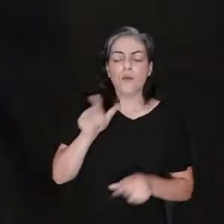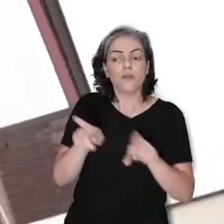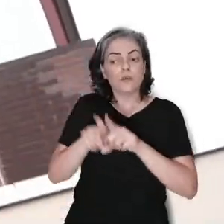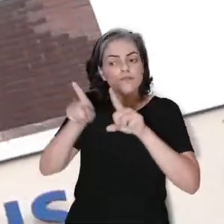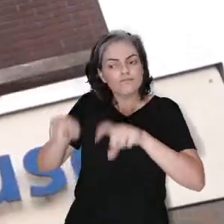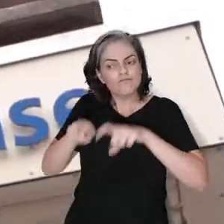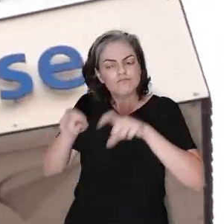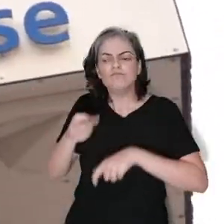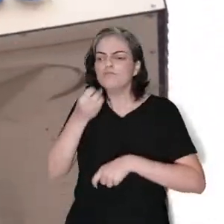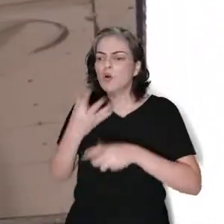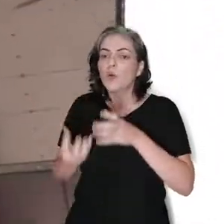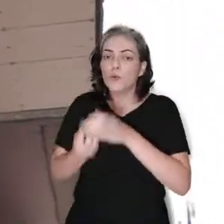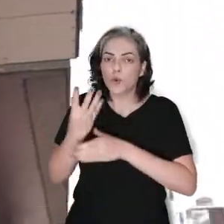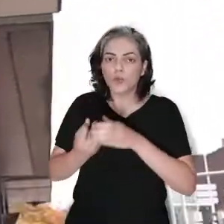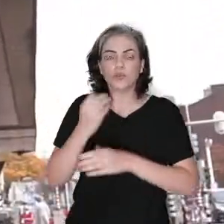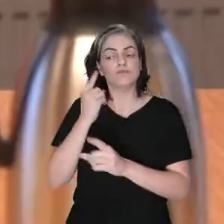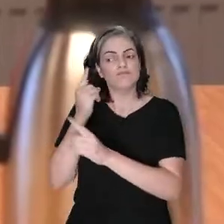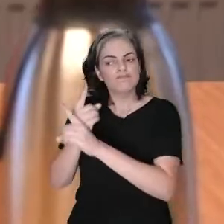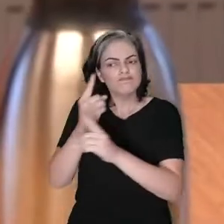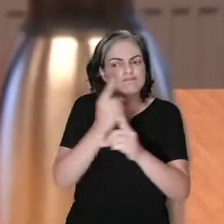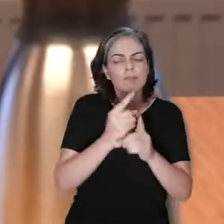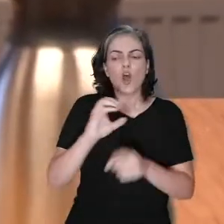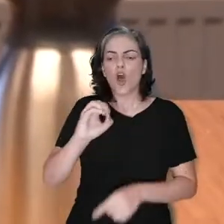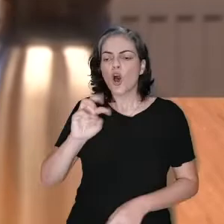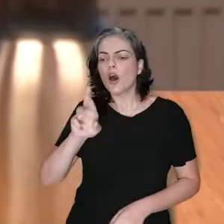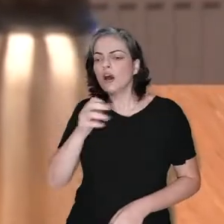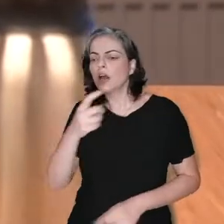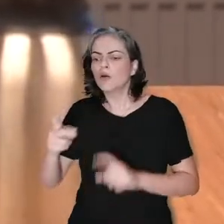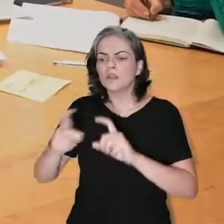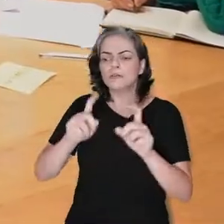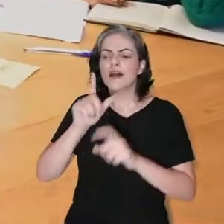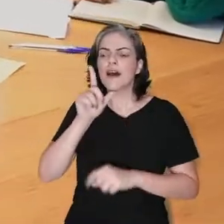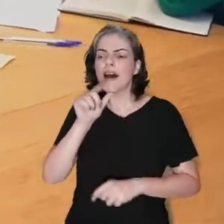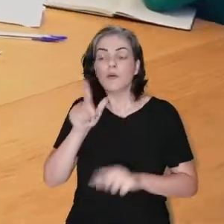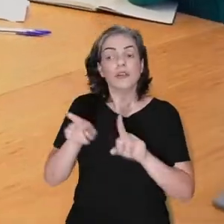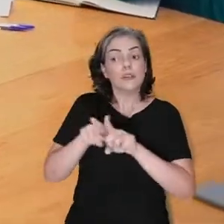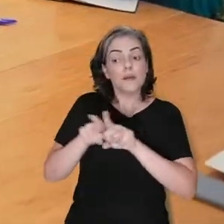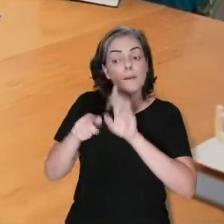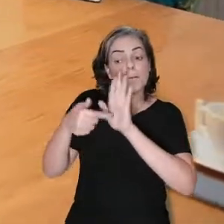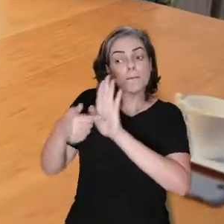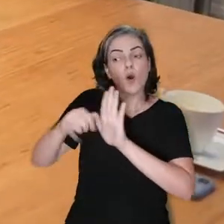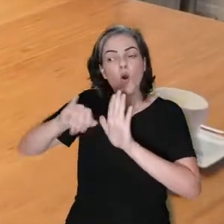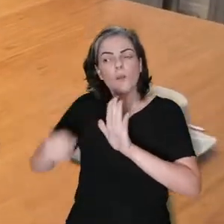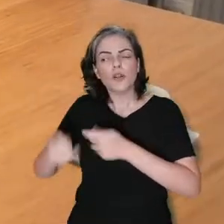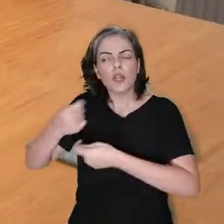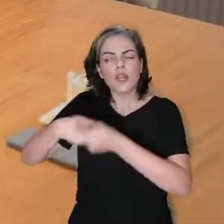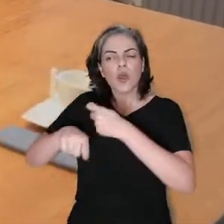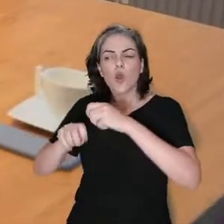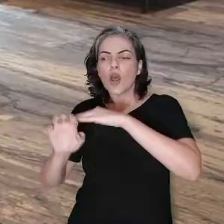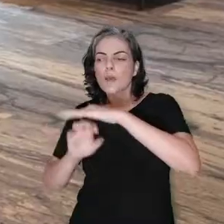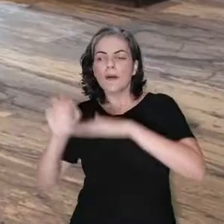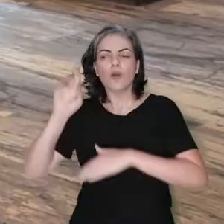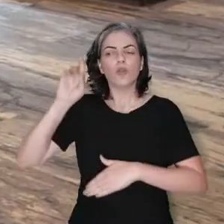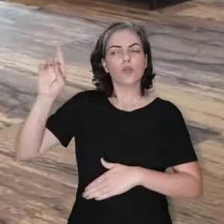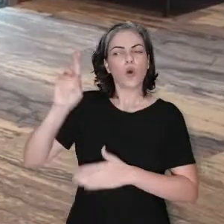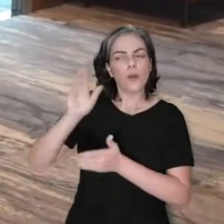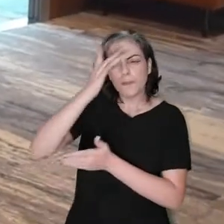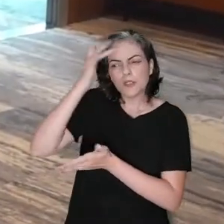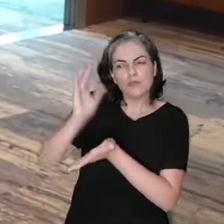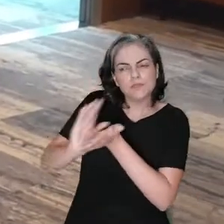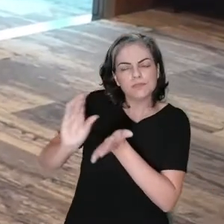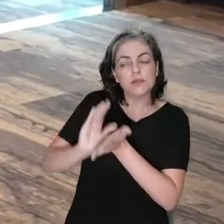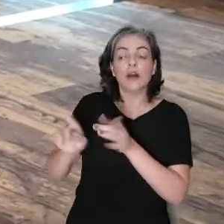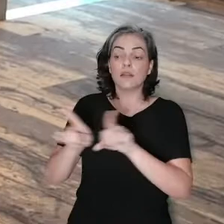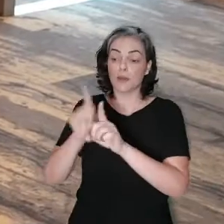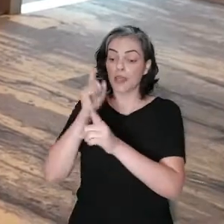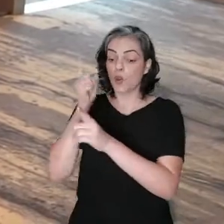agricultura. Reuniões também com órgãos de gestão da água e apresentação de oportunidades para empresários e investidores. Marinho também esteve